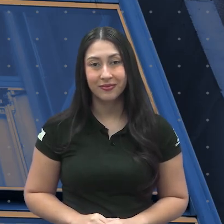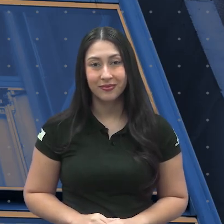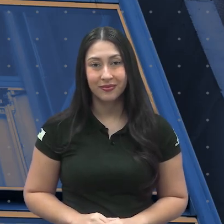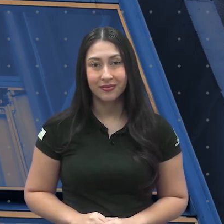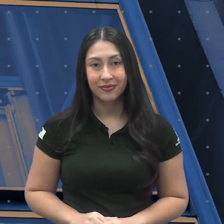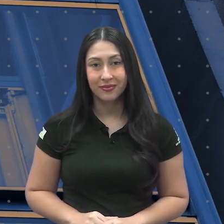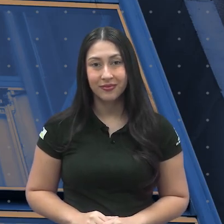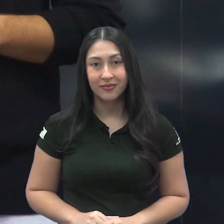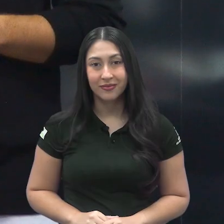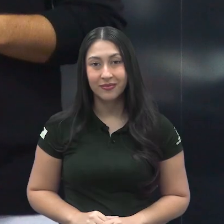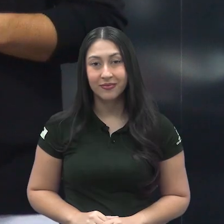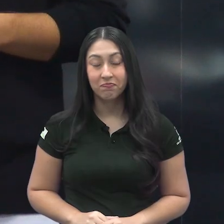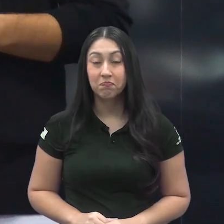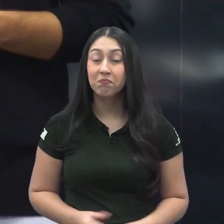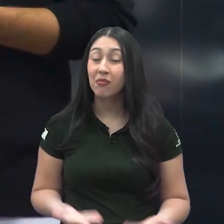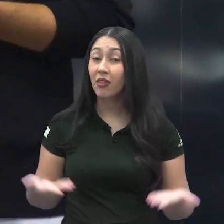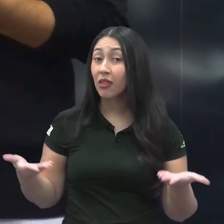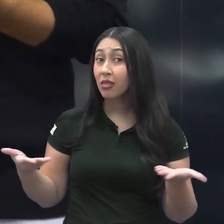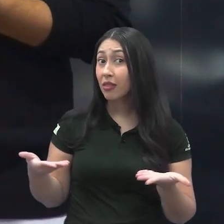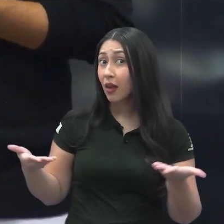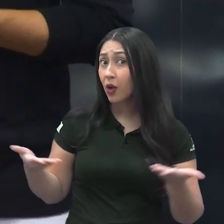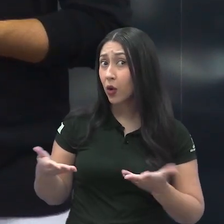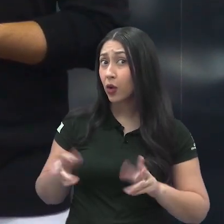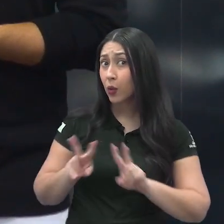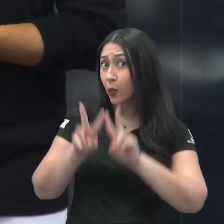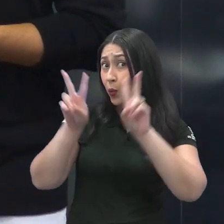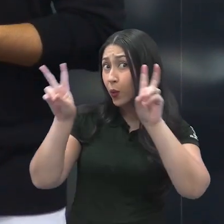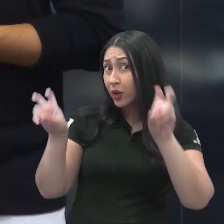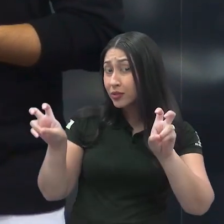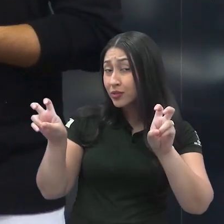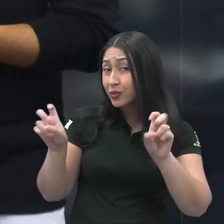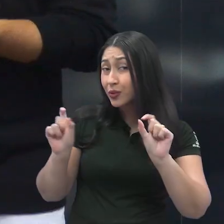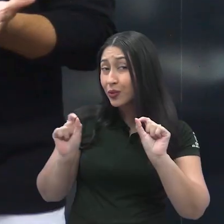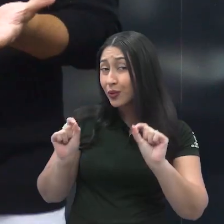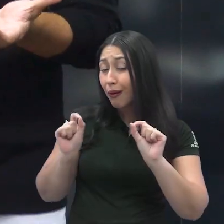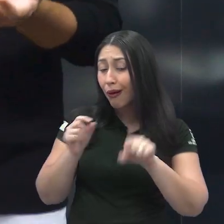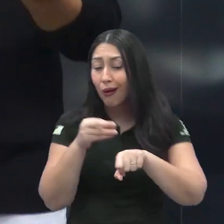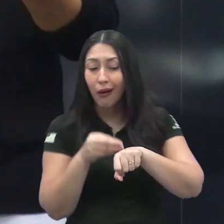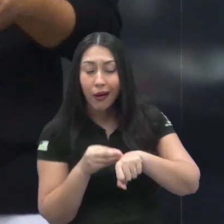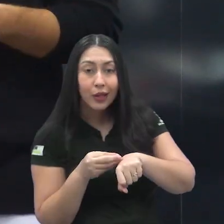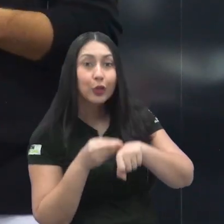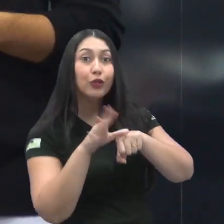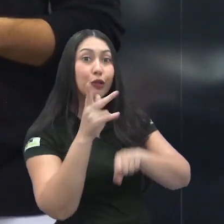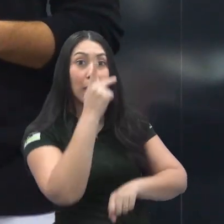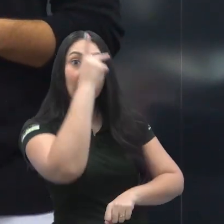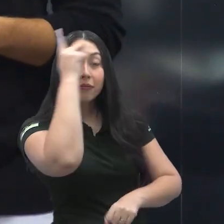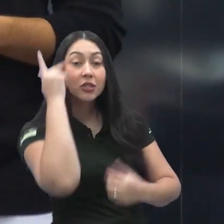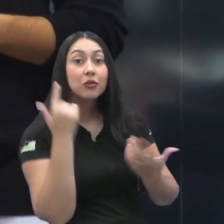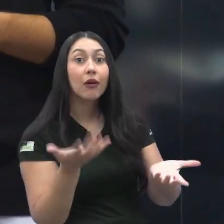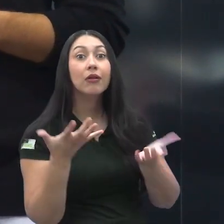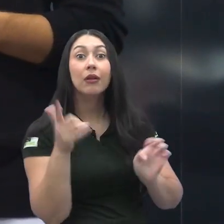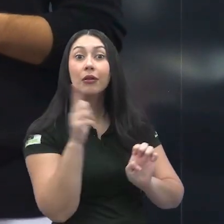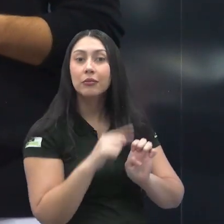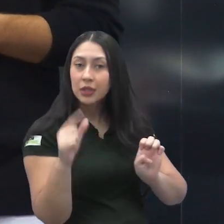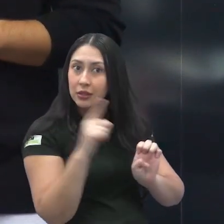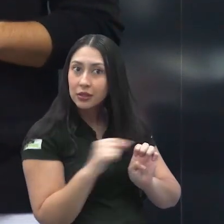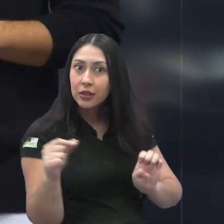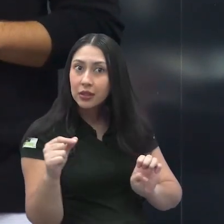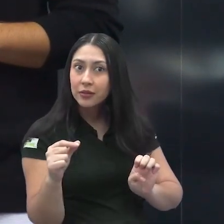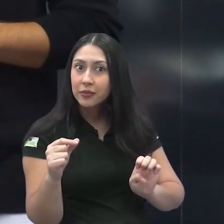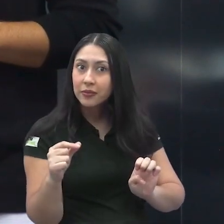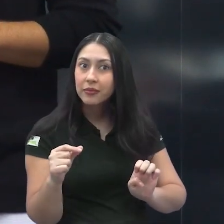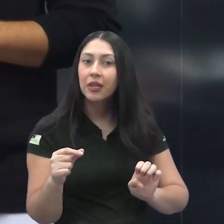da cidade. Agora é hora do nosso quadro semanal com dicas para quem quer empreender.